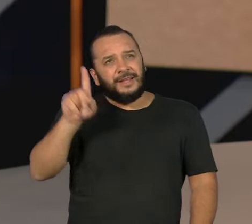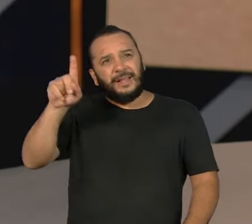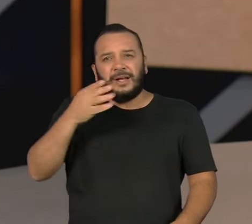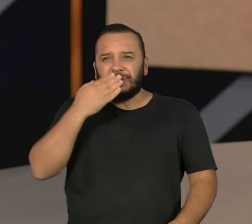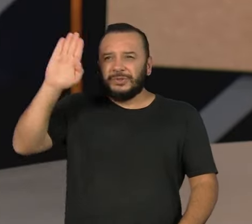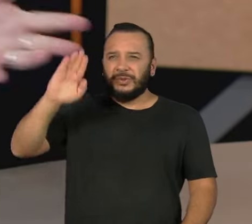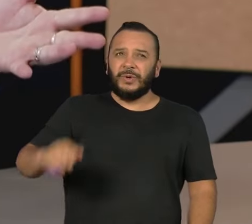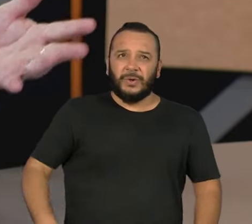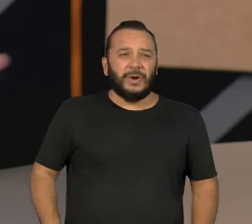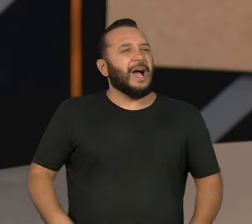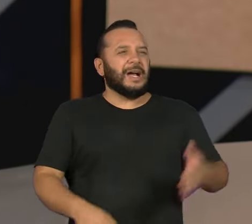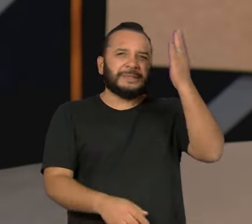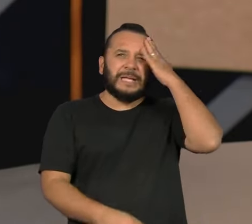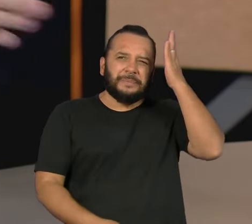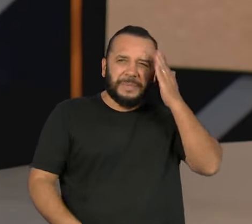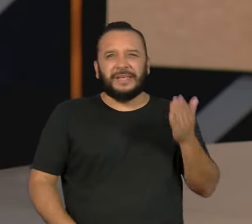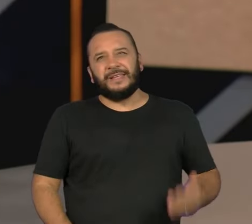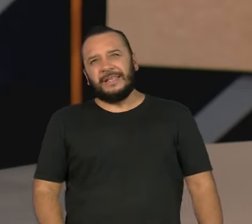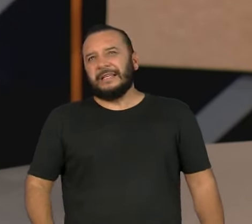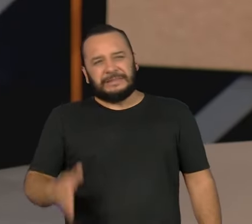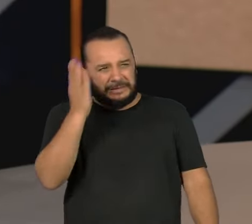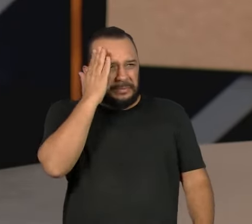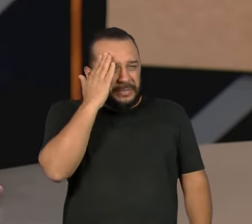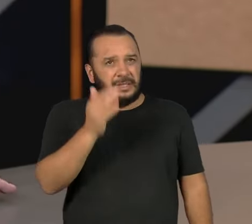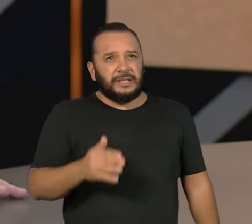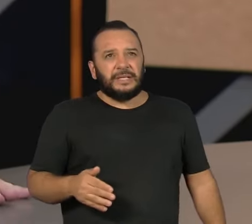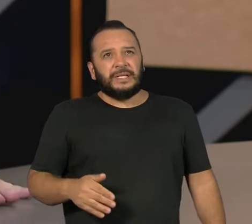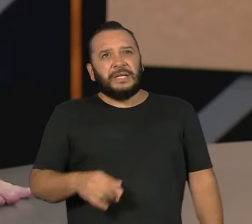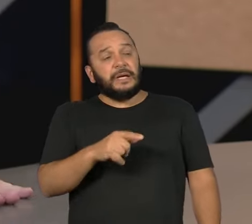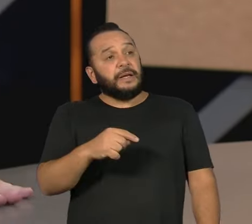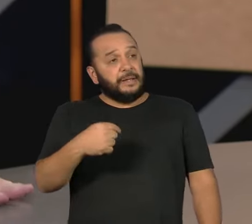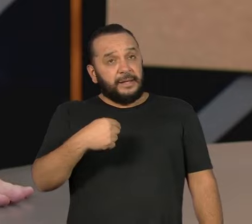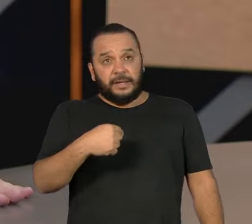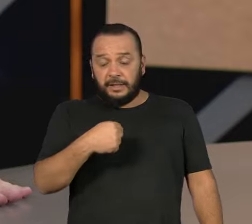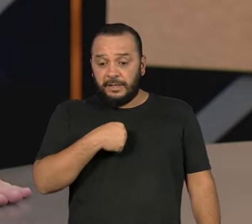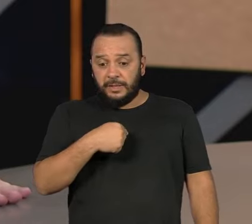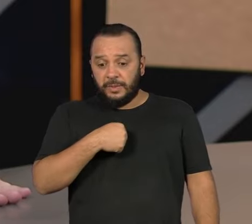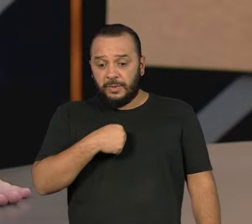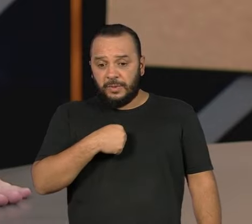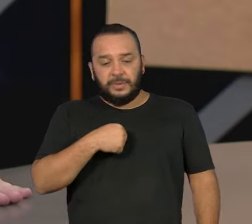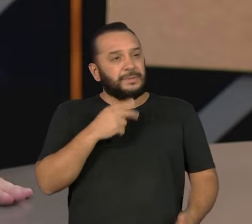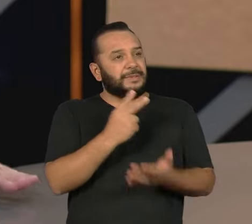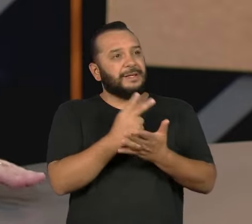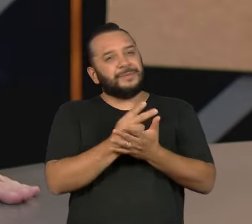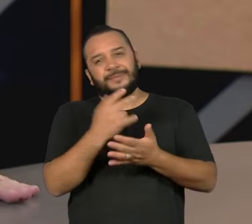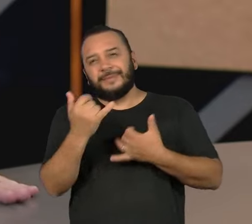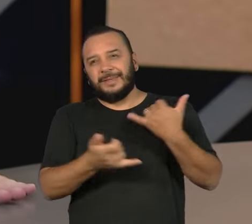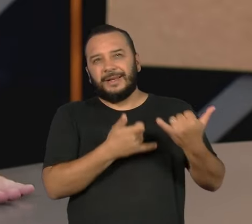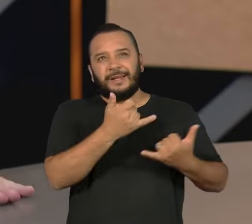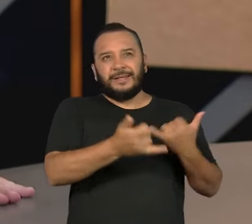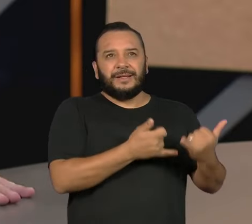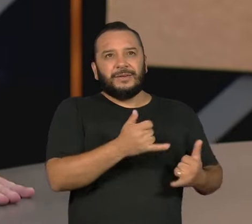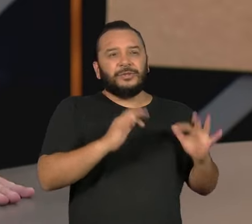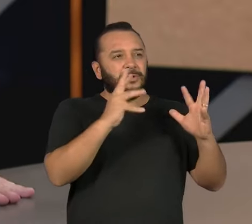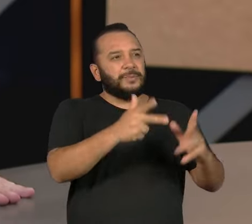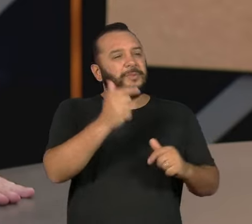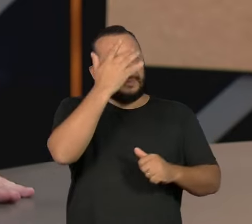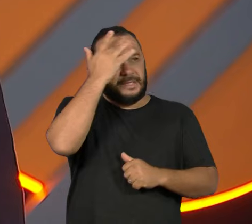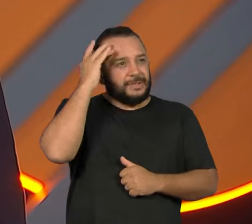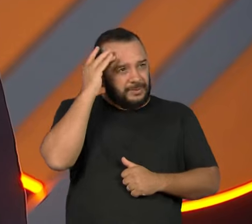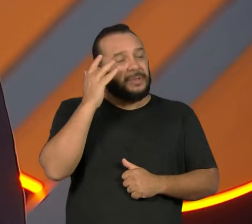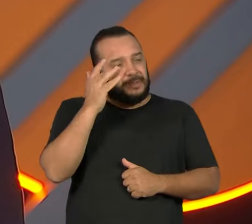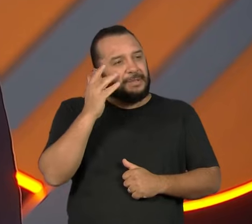Ah, eu sabia, tava na cara, porque eu sempre fui um cara muito extrovertido e todo mundo achava que eu era a cara do